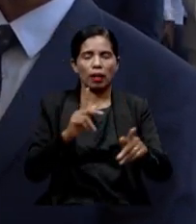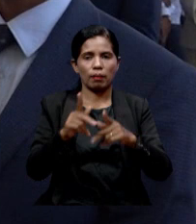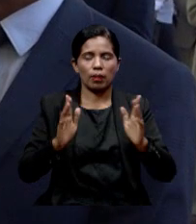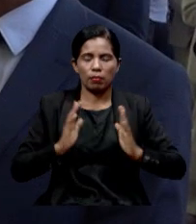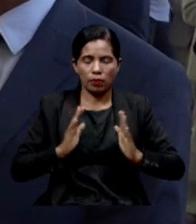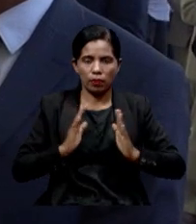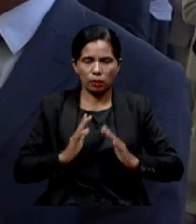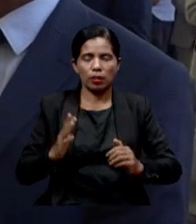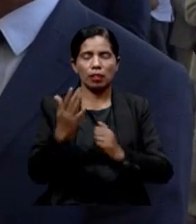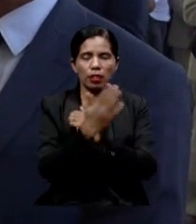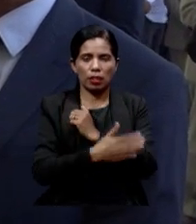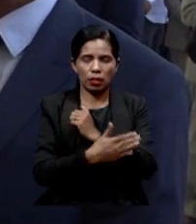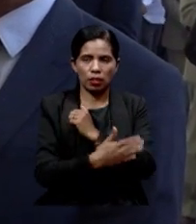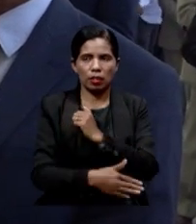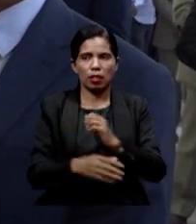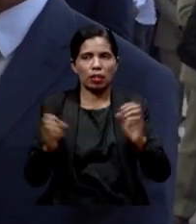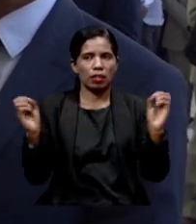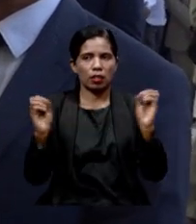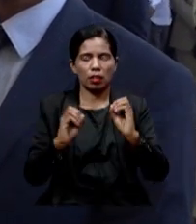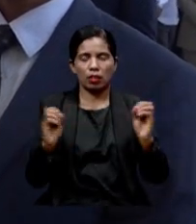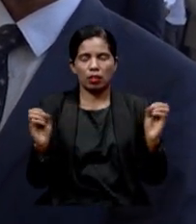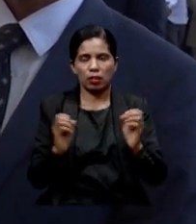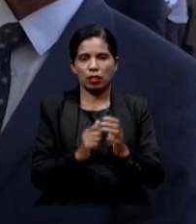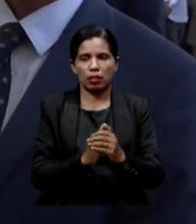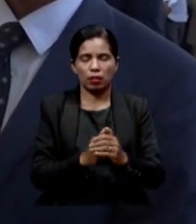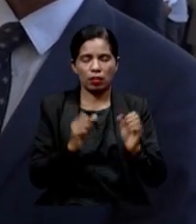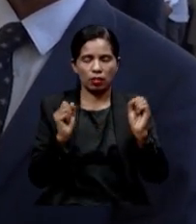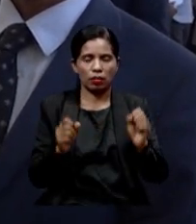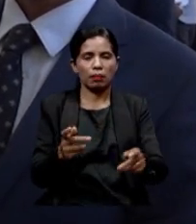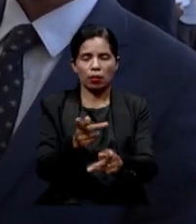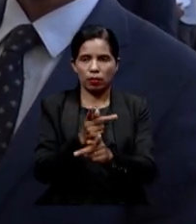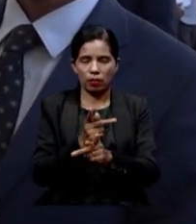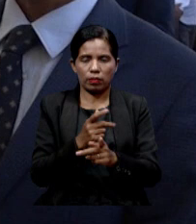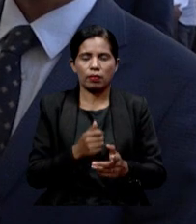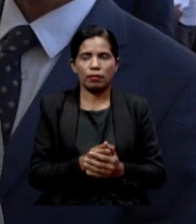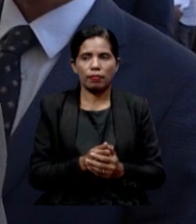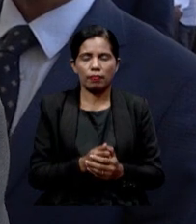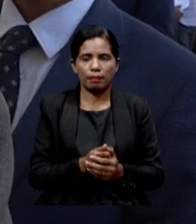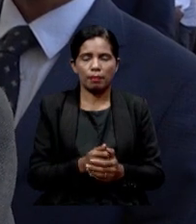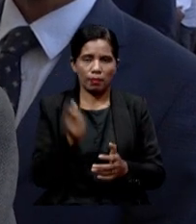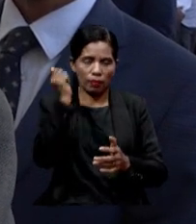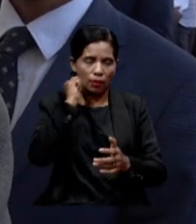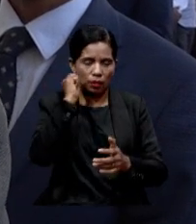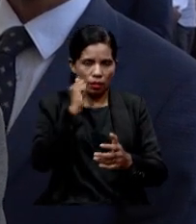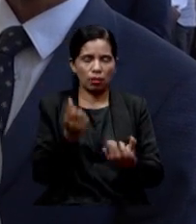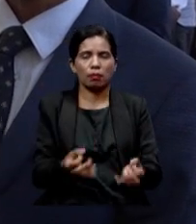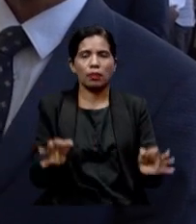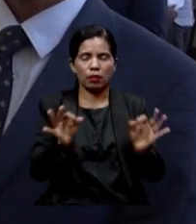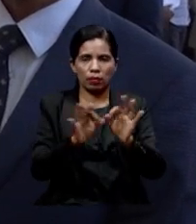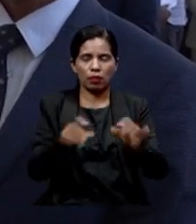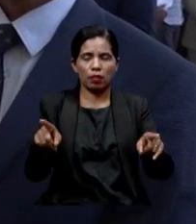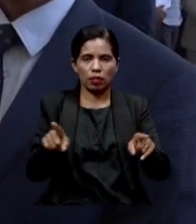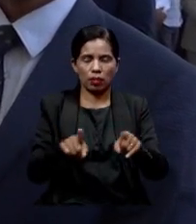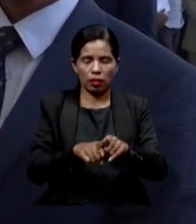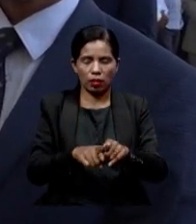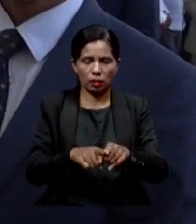E o raio que existe lá e ali a possibilidade de proteção. A ASEAN é importante nessa instituição